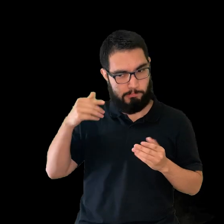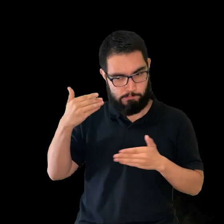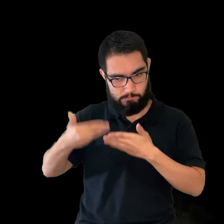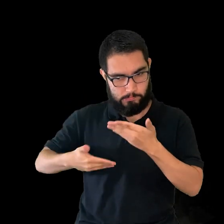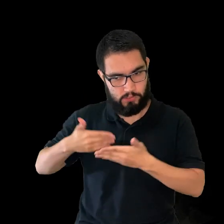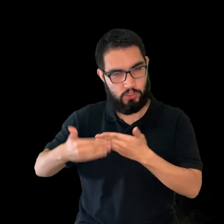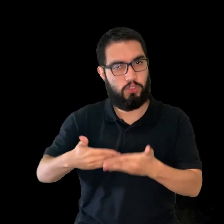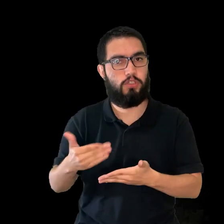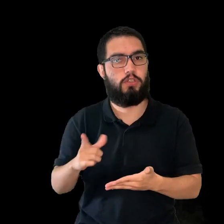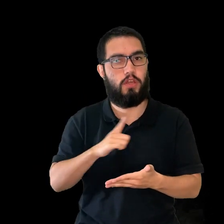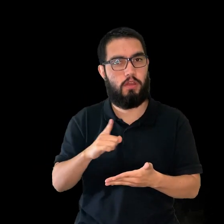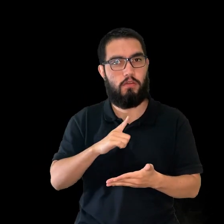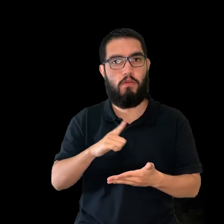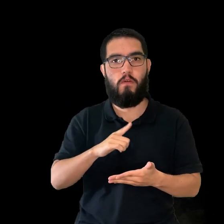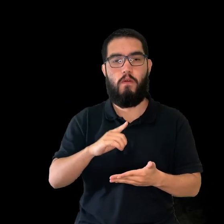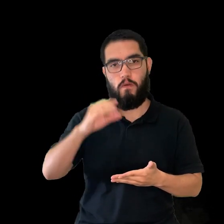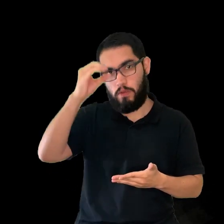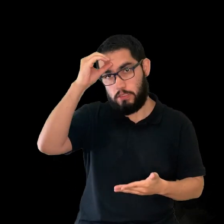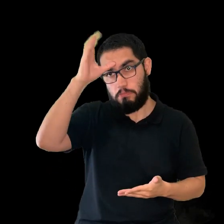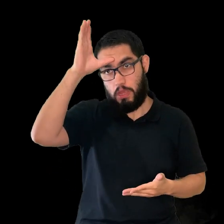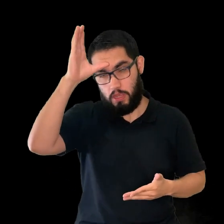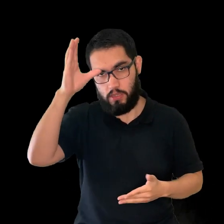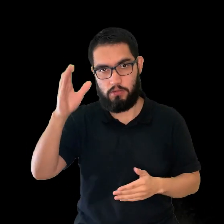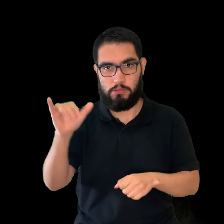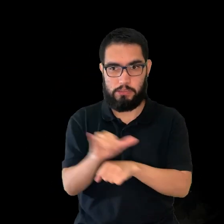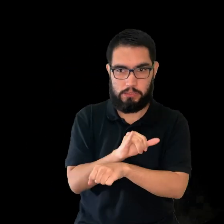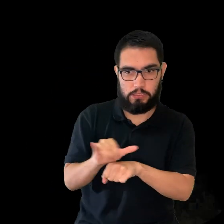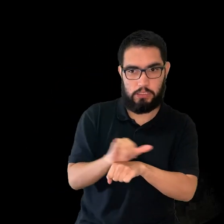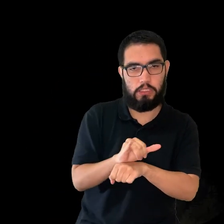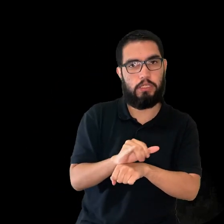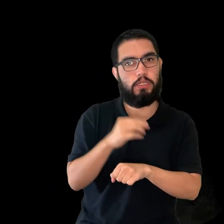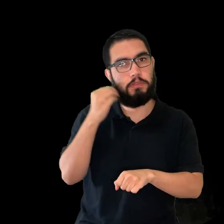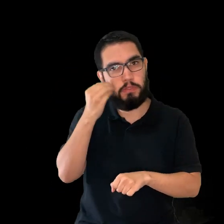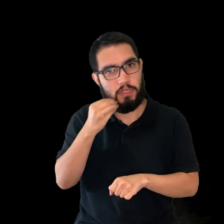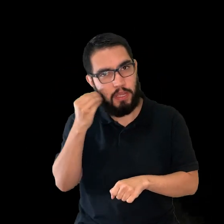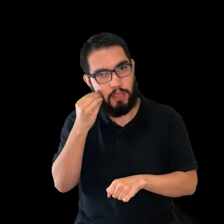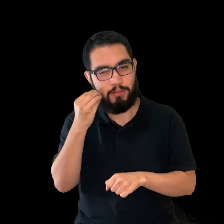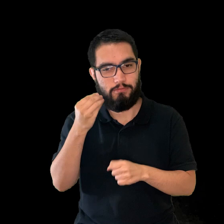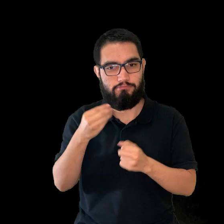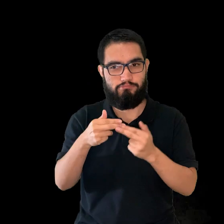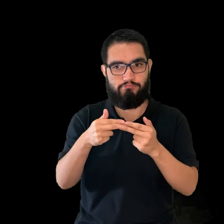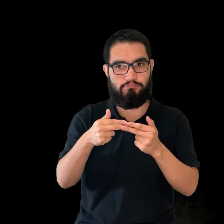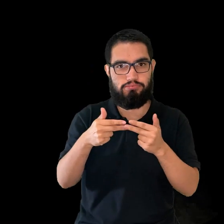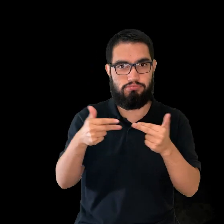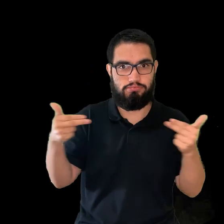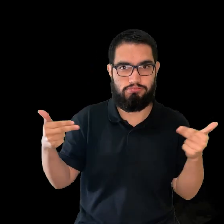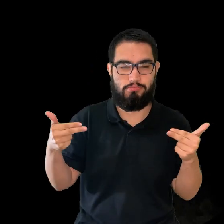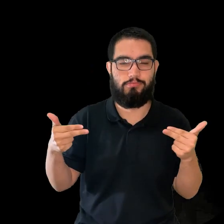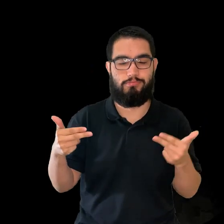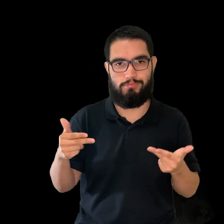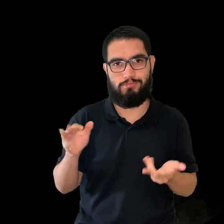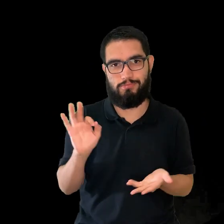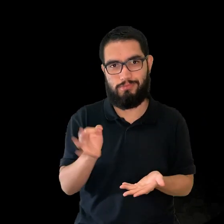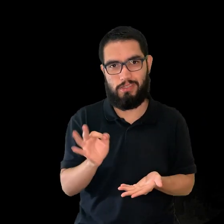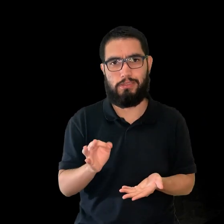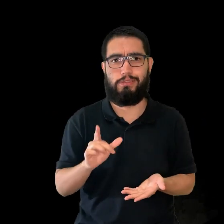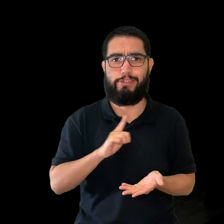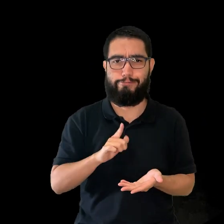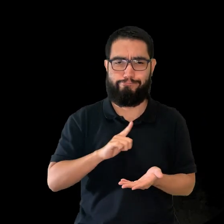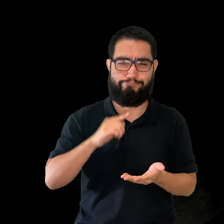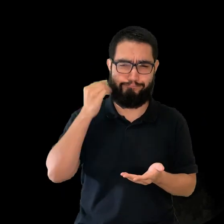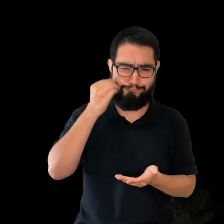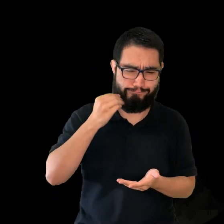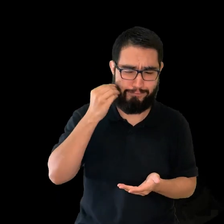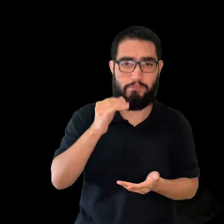conhecimento, estratégia, experiência, passando por situações diversas, né? Nós temos